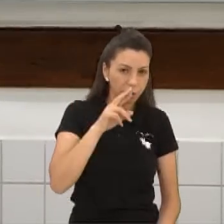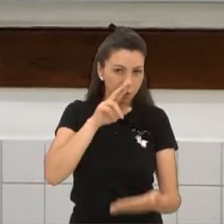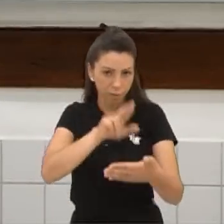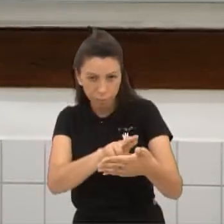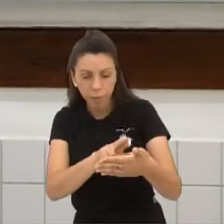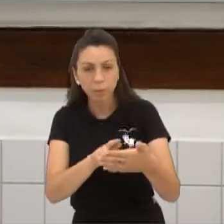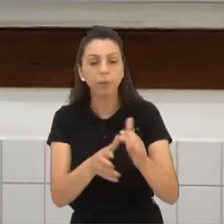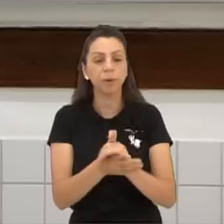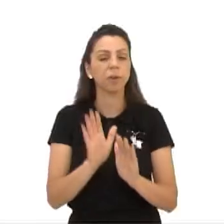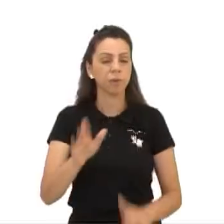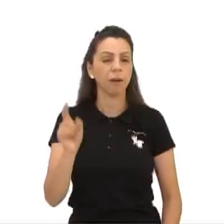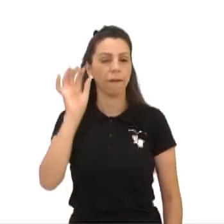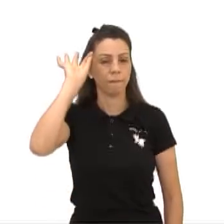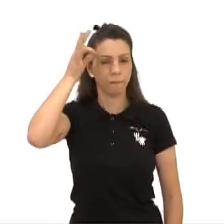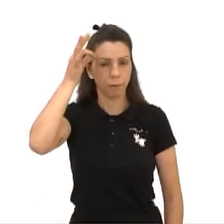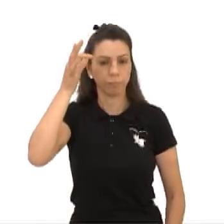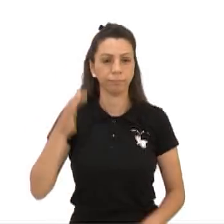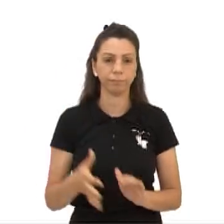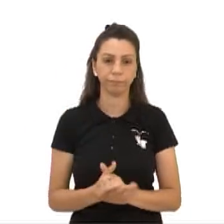é com vocês, eu já volto.